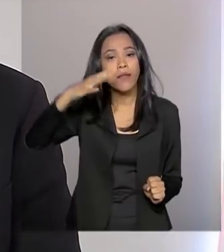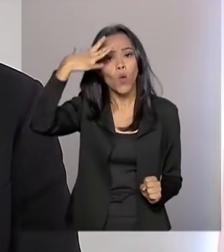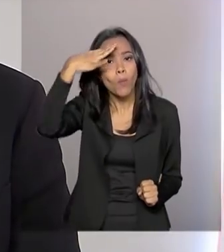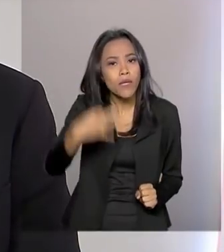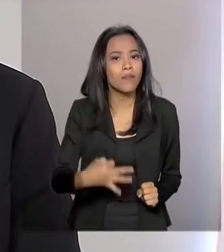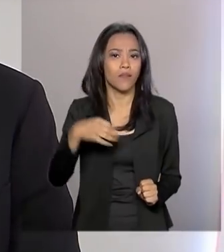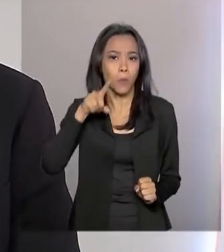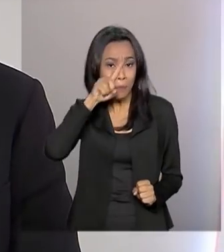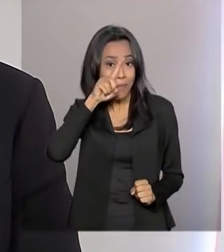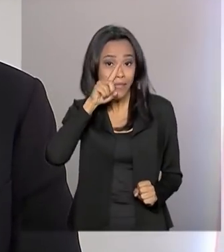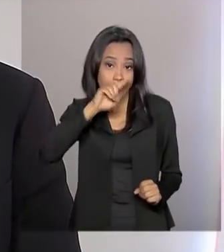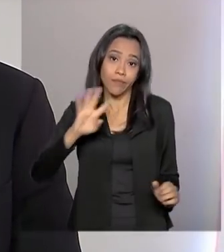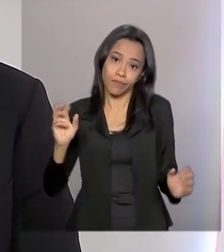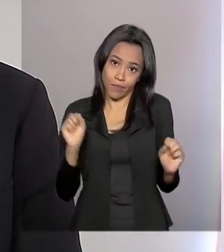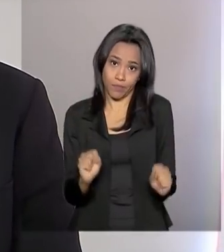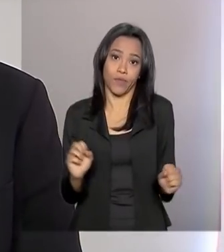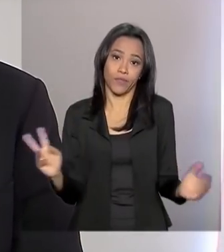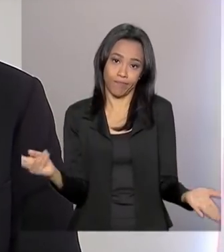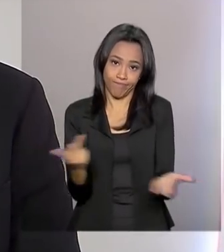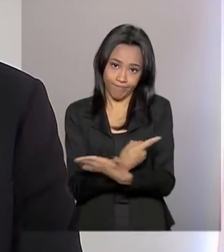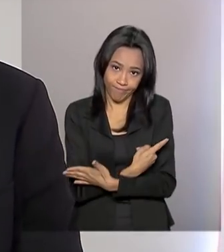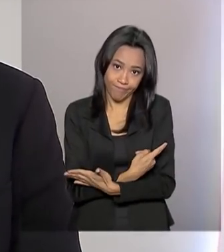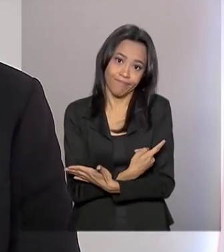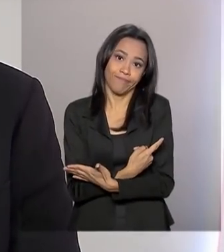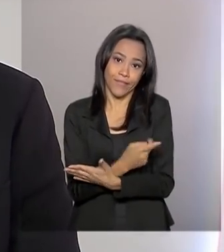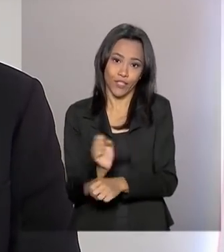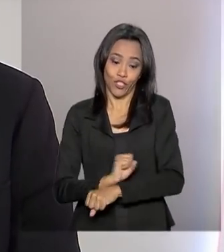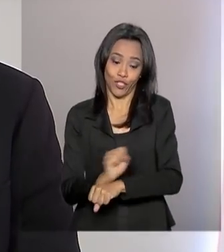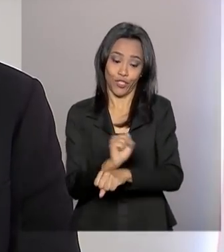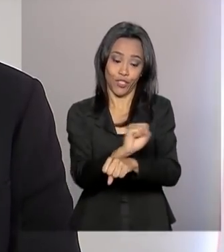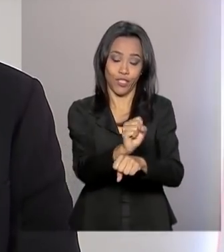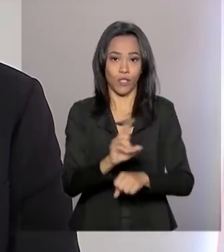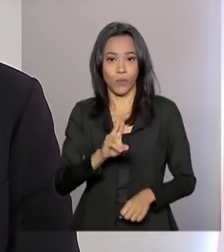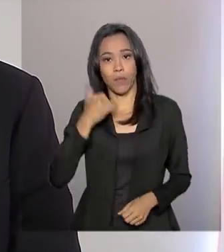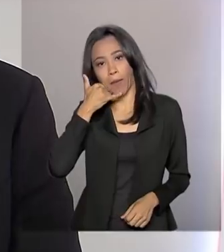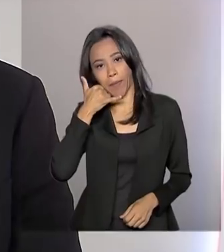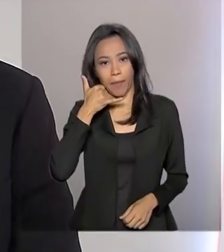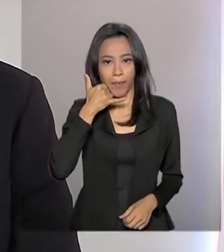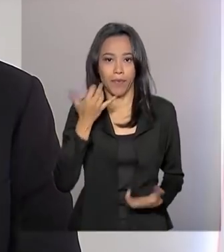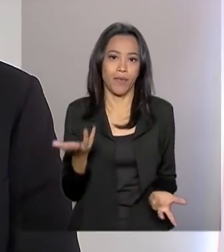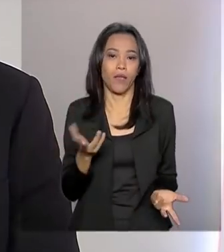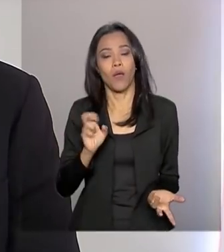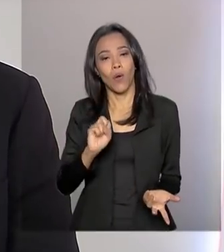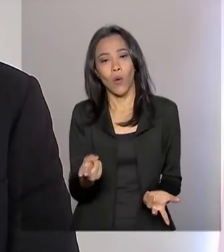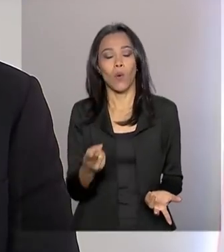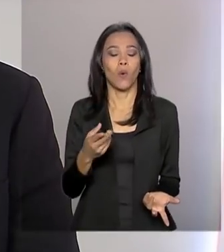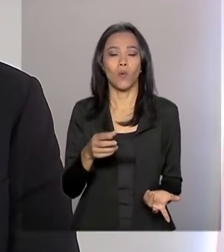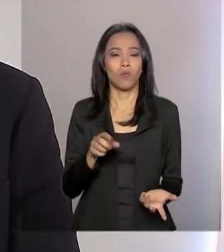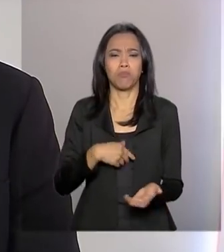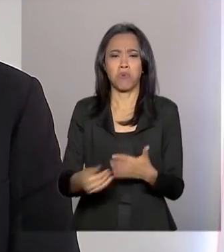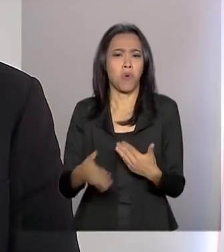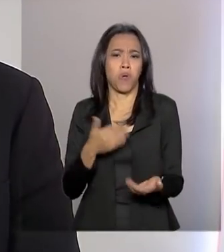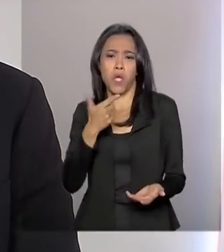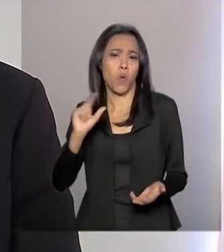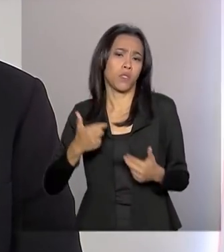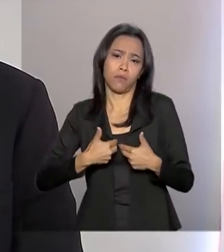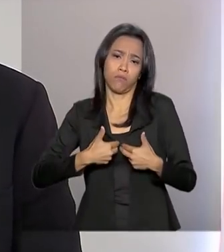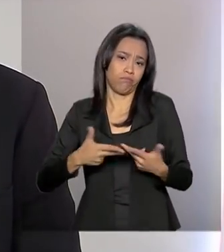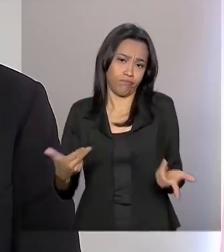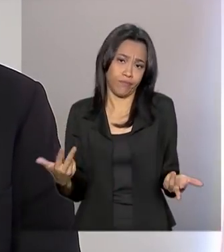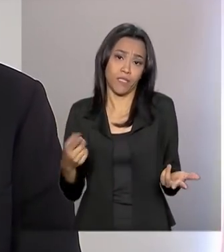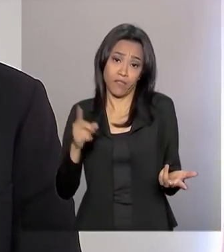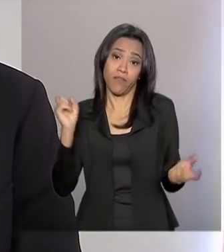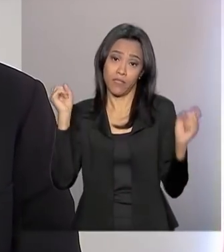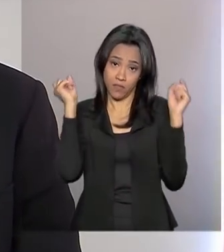os riscos que envolvem dirigir o dano de celular ou mesmo utilizando qualquer outra medida que vai